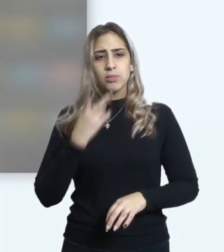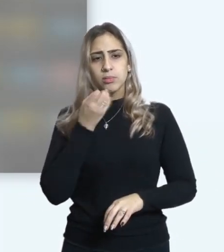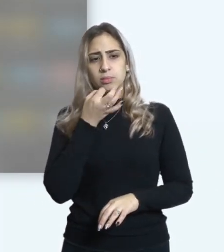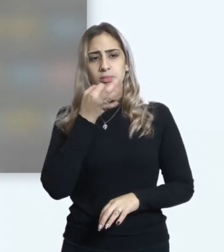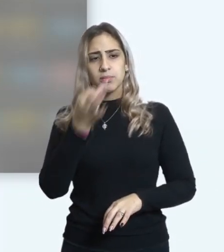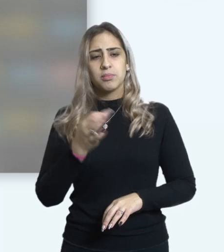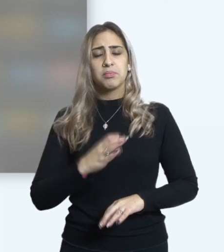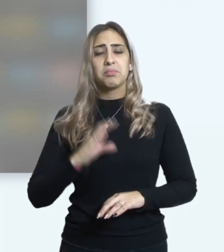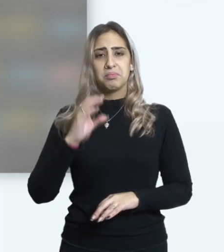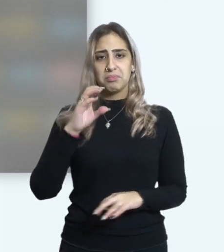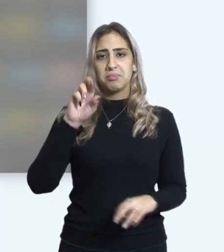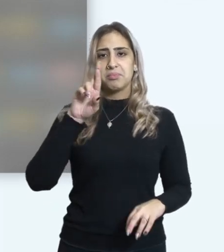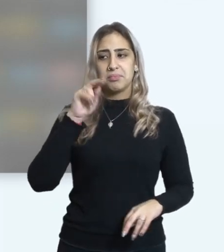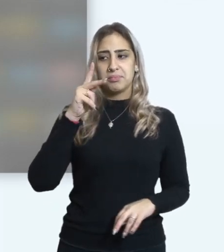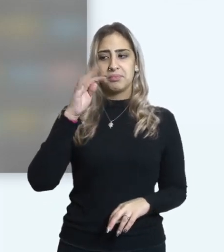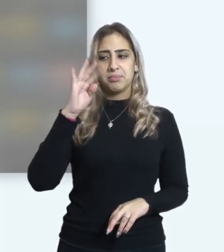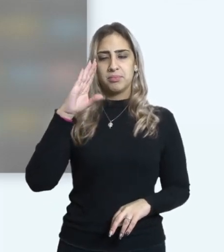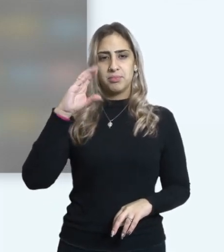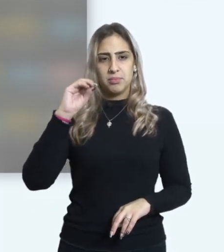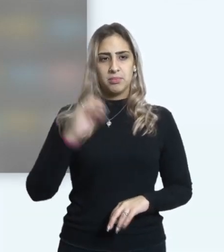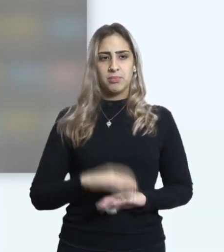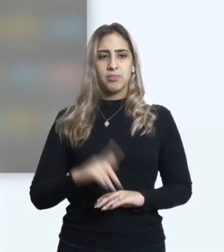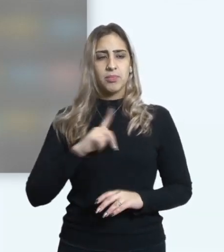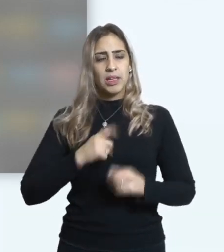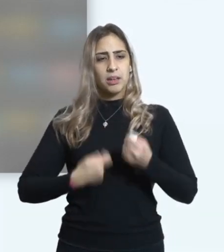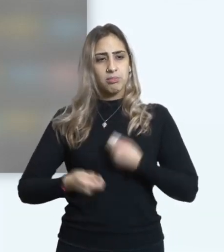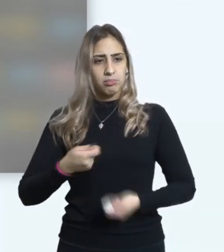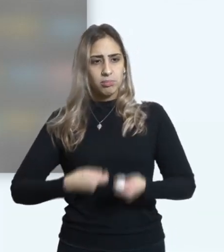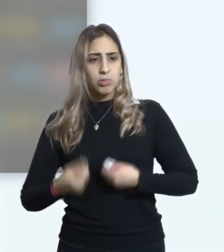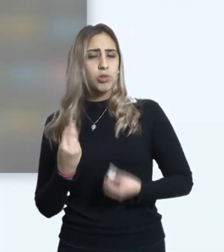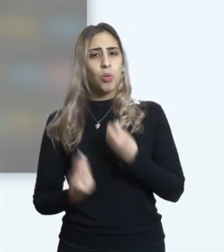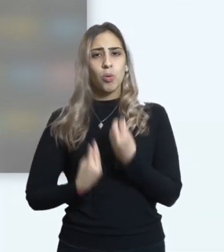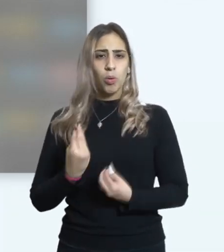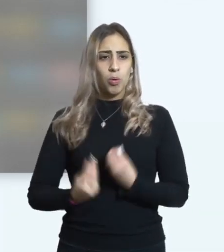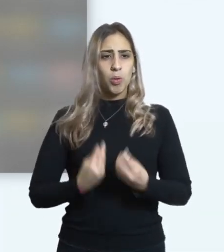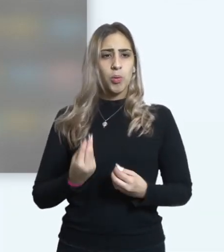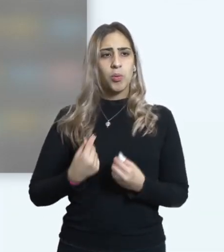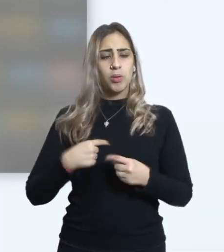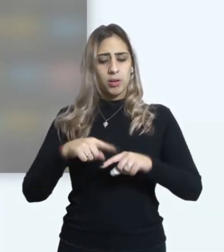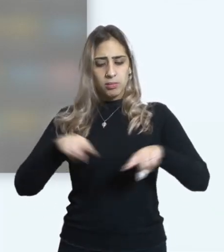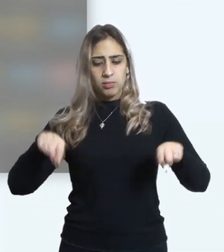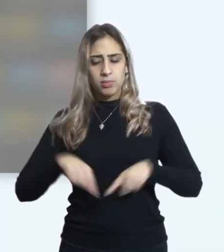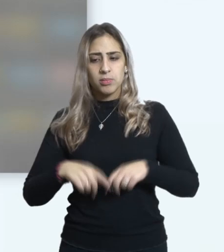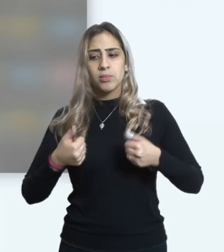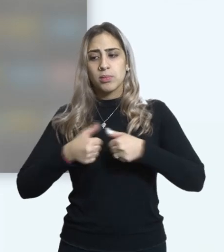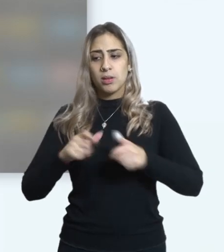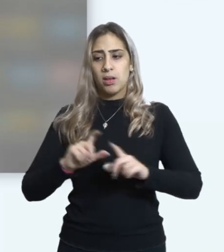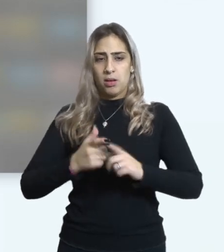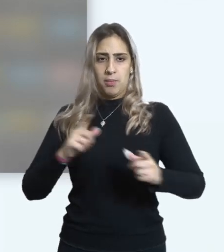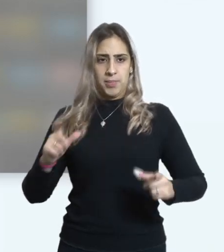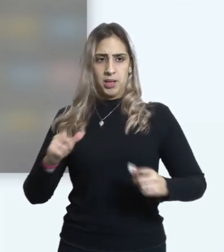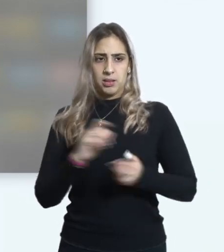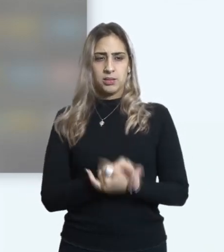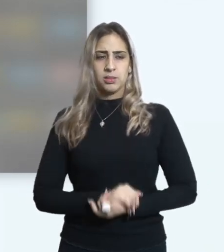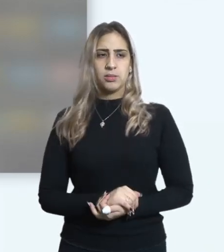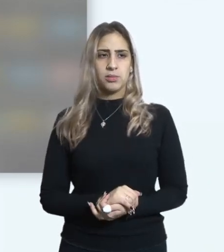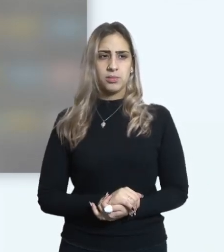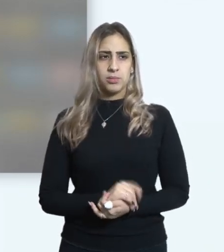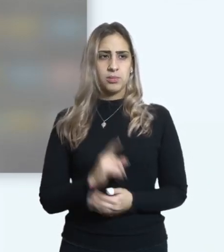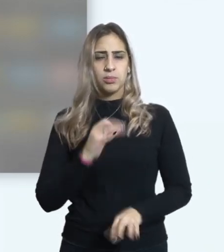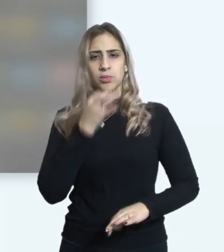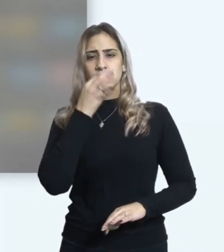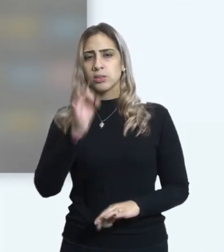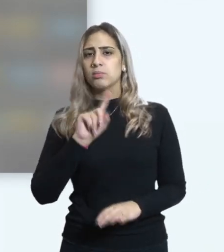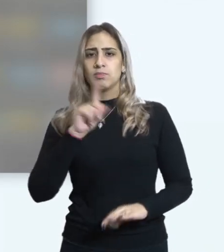escrito, vou fazer uma pequena demonstração de como eu faço a ampliação. O assunto não